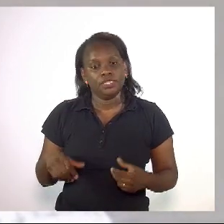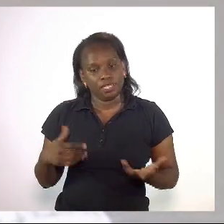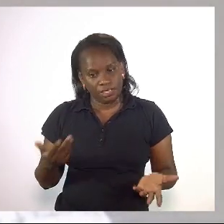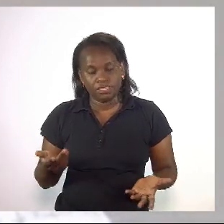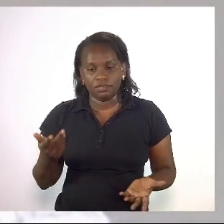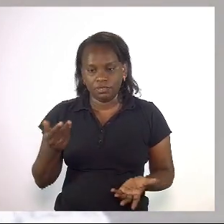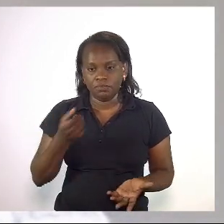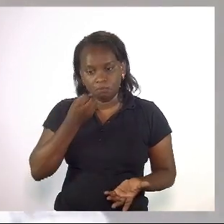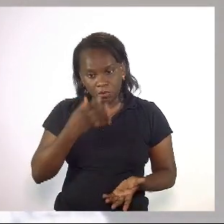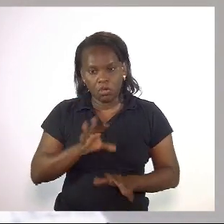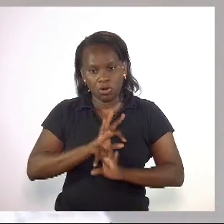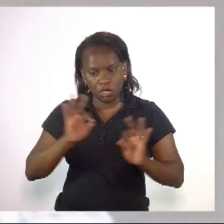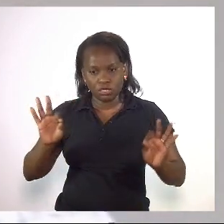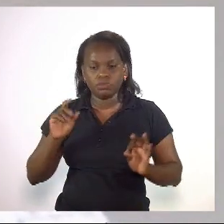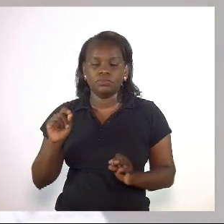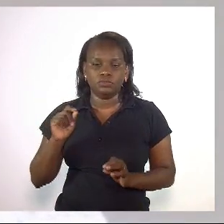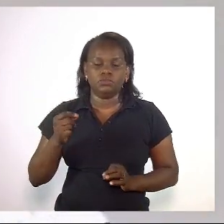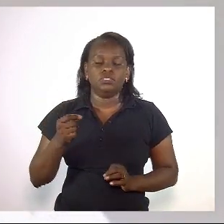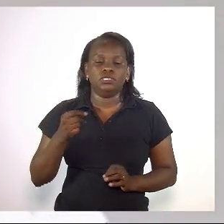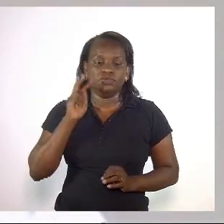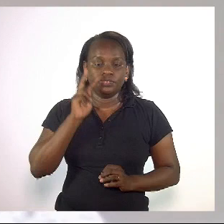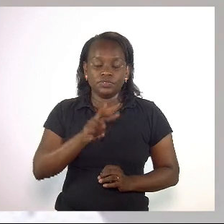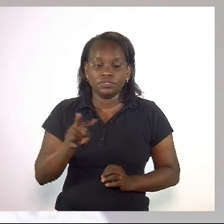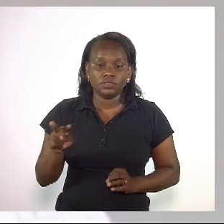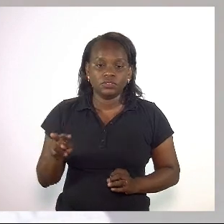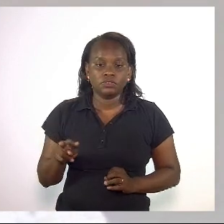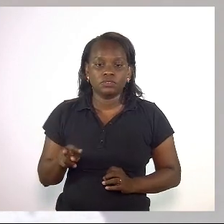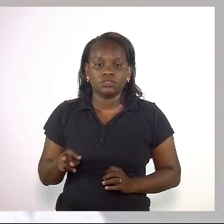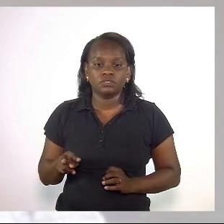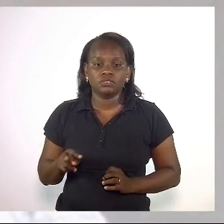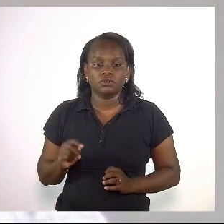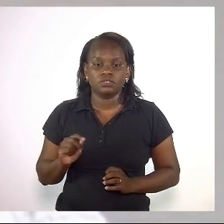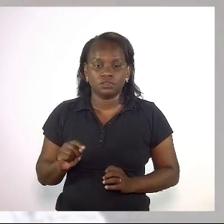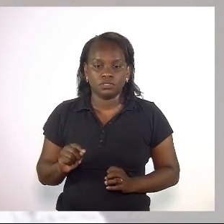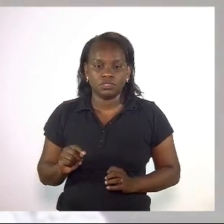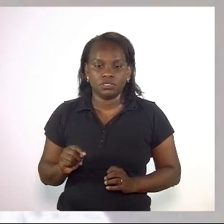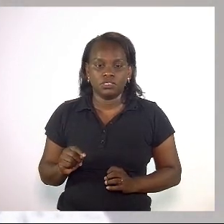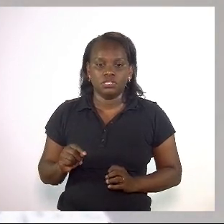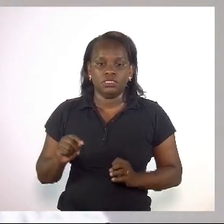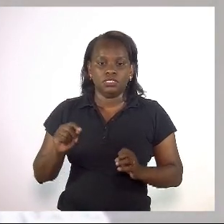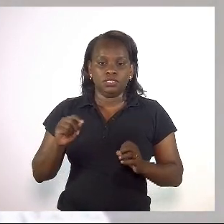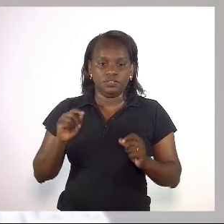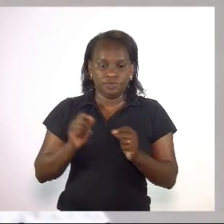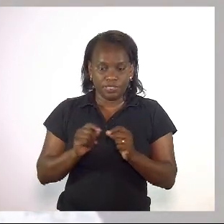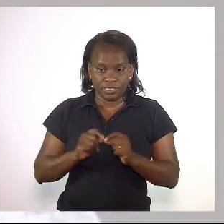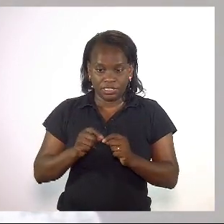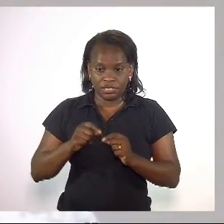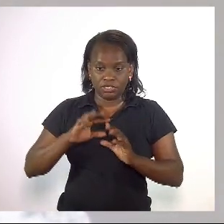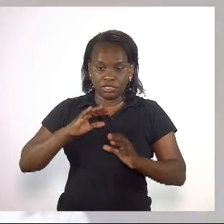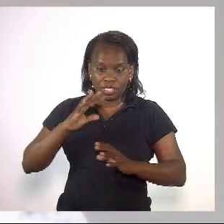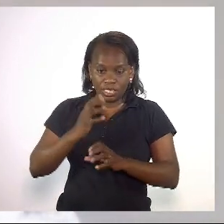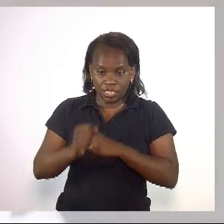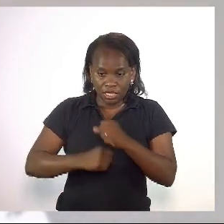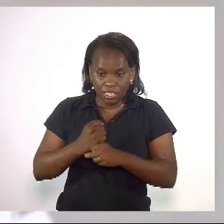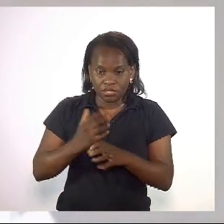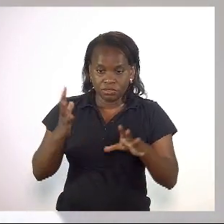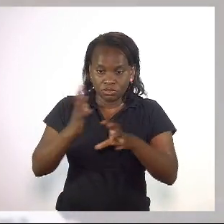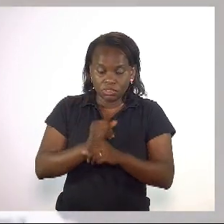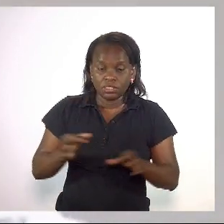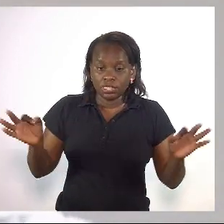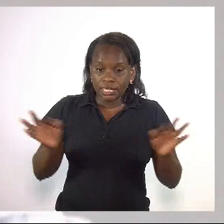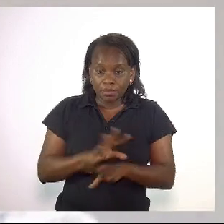meritório do ano de 2019, nós observarmos é que a execução do exercício para as despesas do